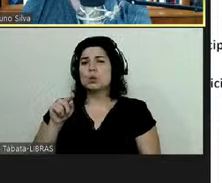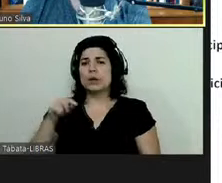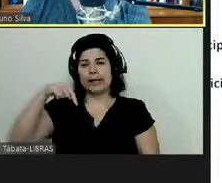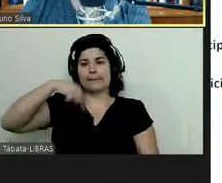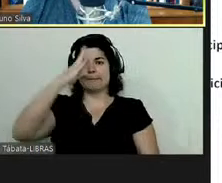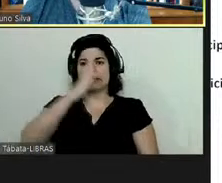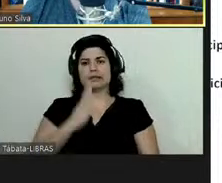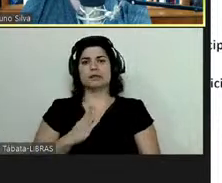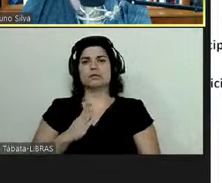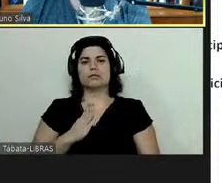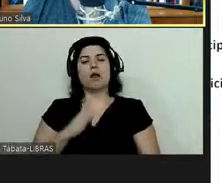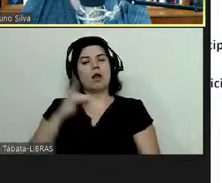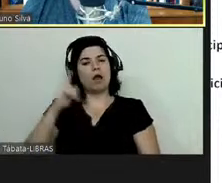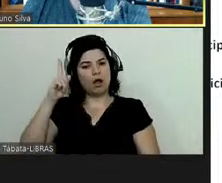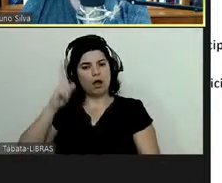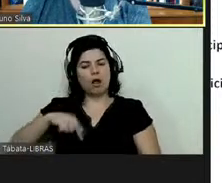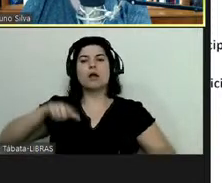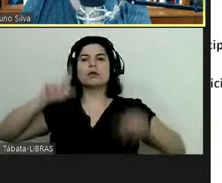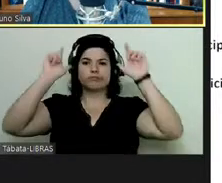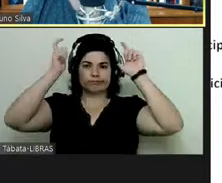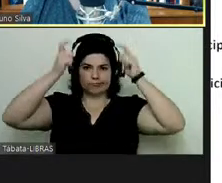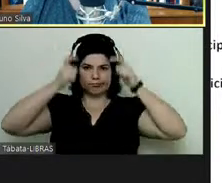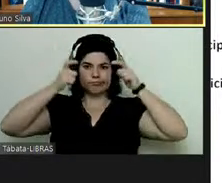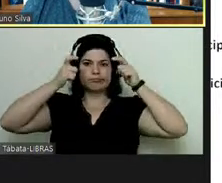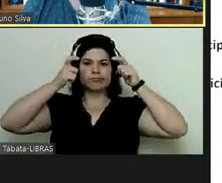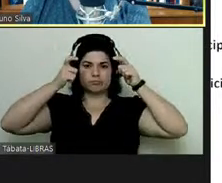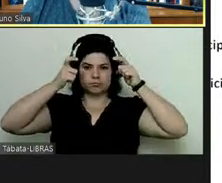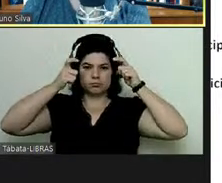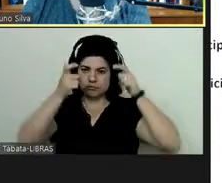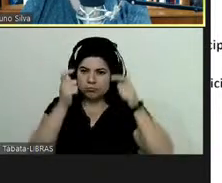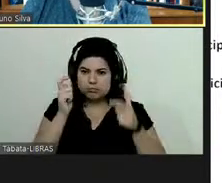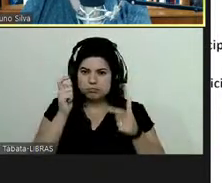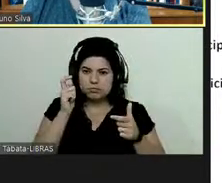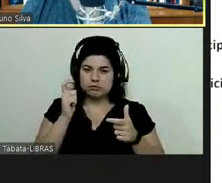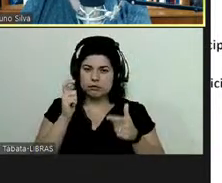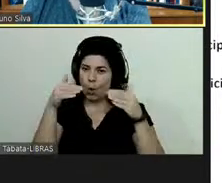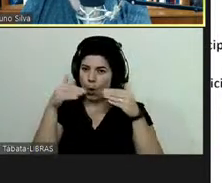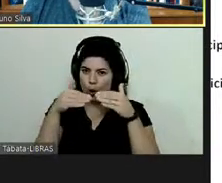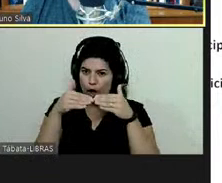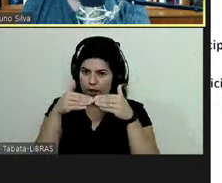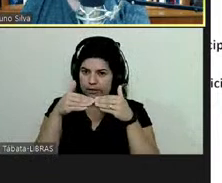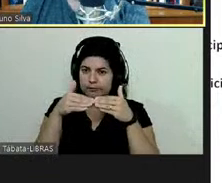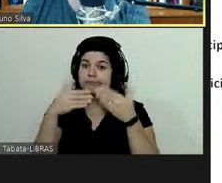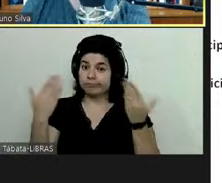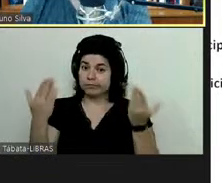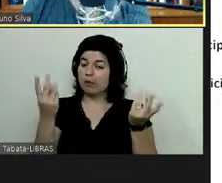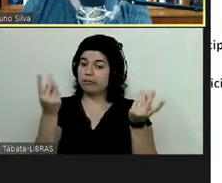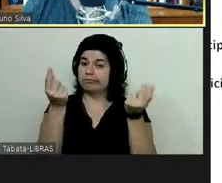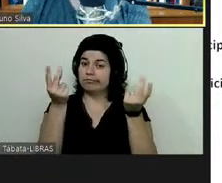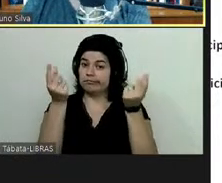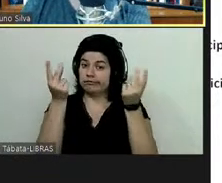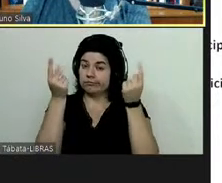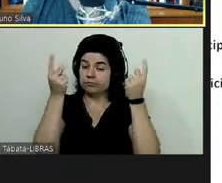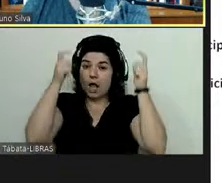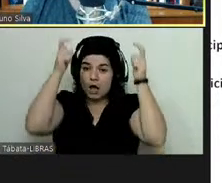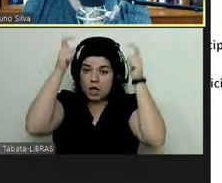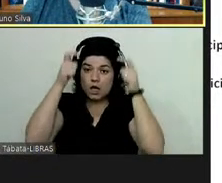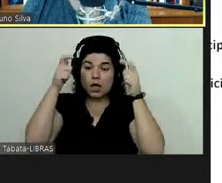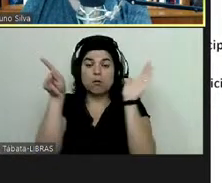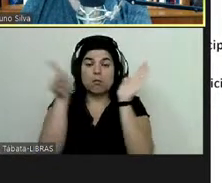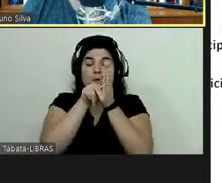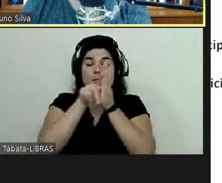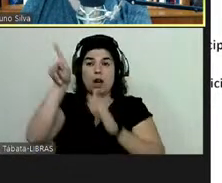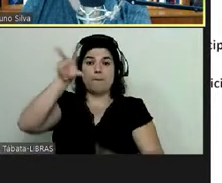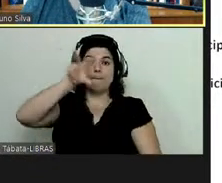gente ele era uma monarquia concorda comigo ou não O que foi durante muito tempo colônia de Portugal né